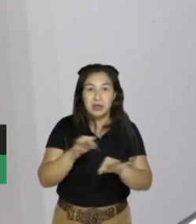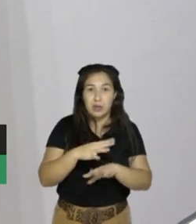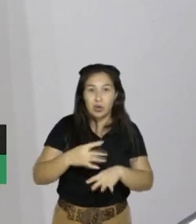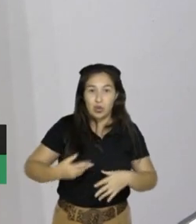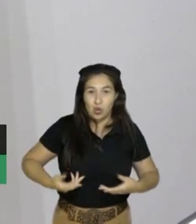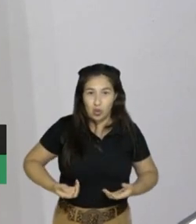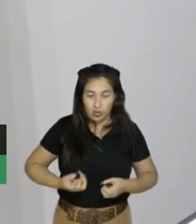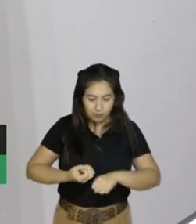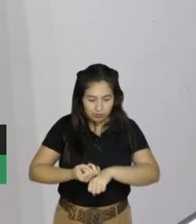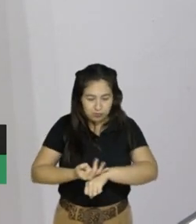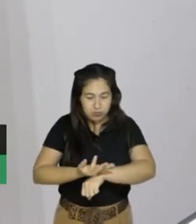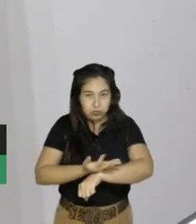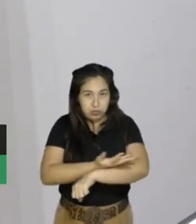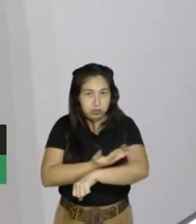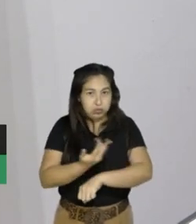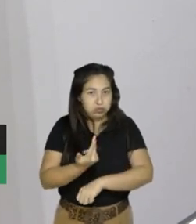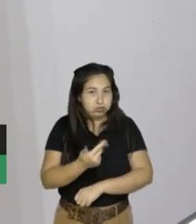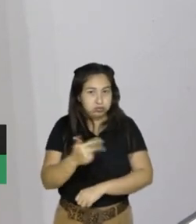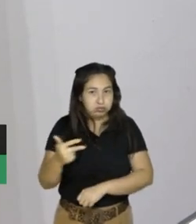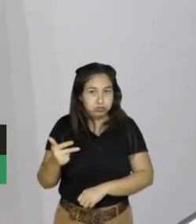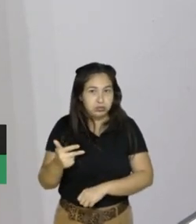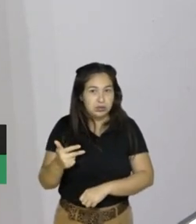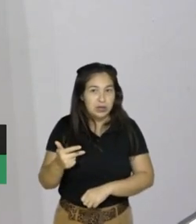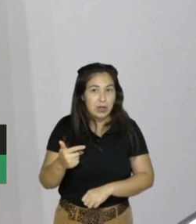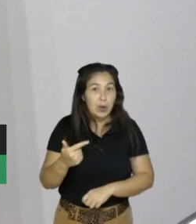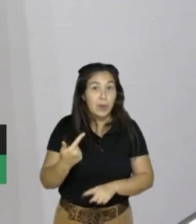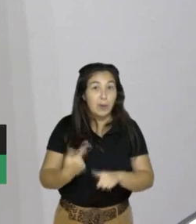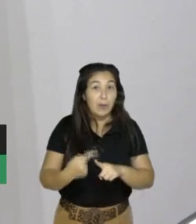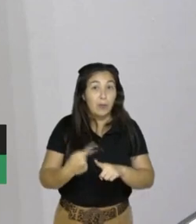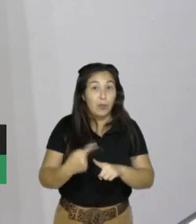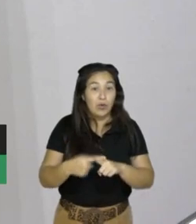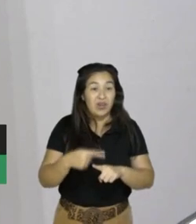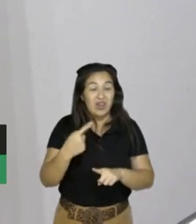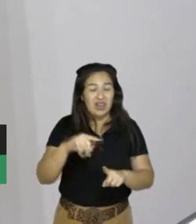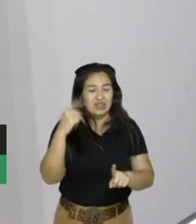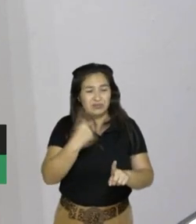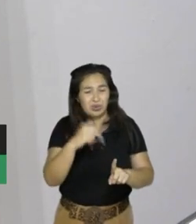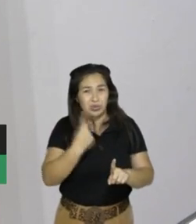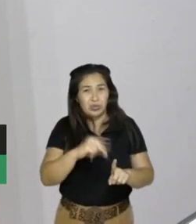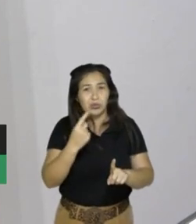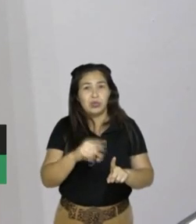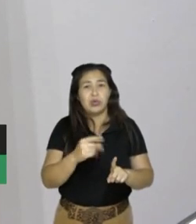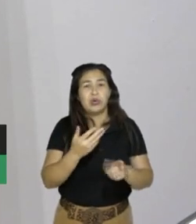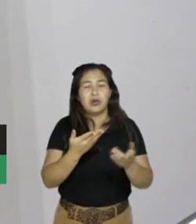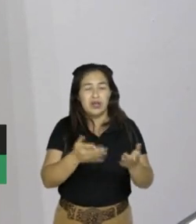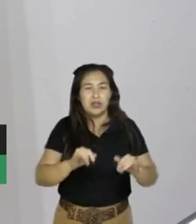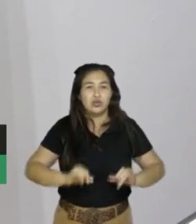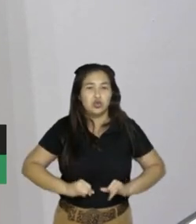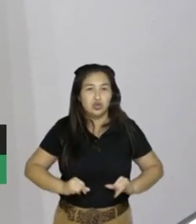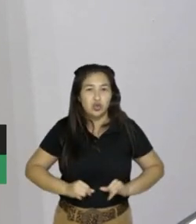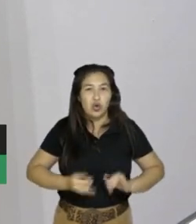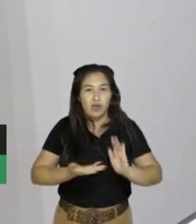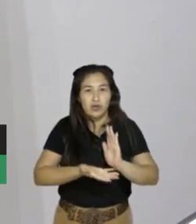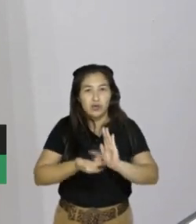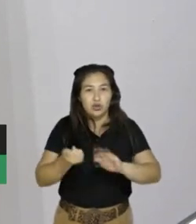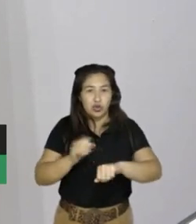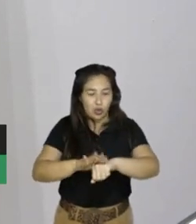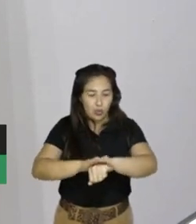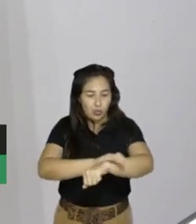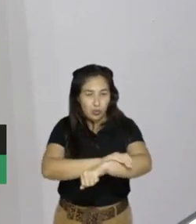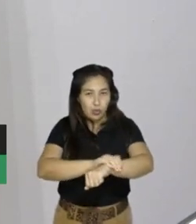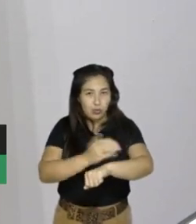nem na parte da frente porque porque tava sofrendo maus tratos e foi retirado e hoje uma pelagem coisa mais linda do